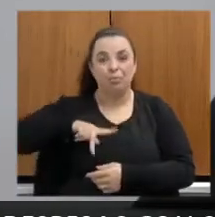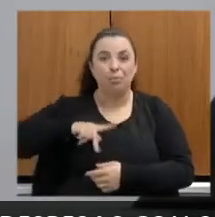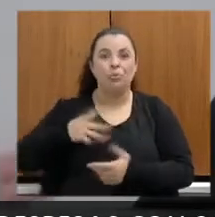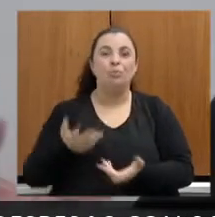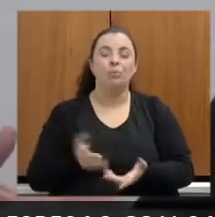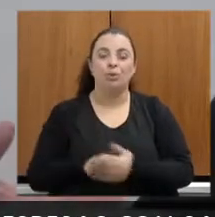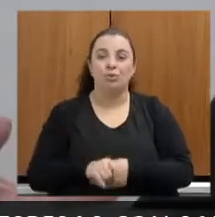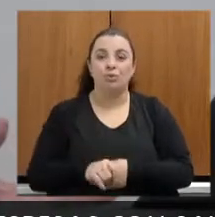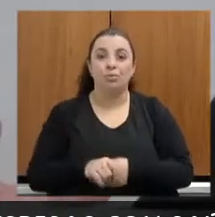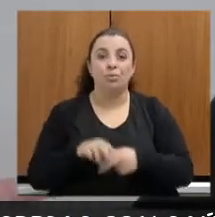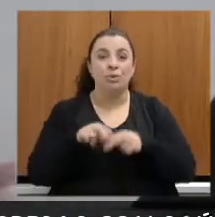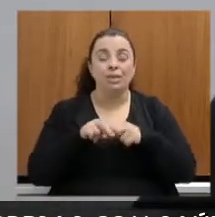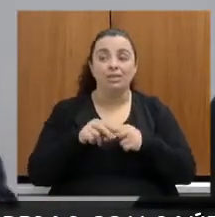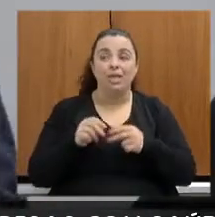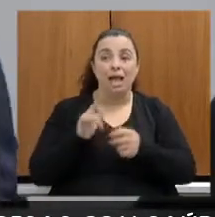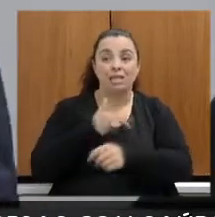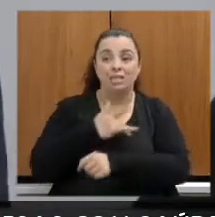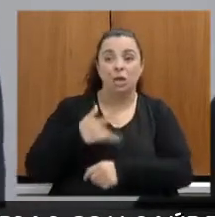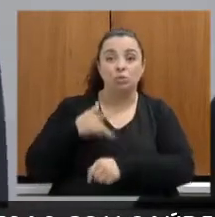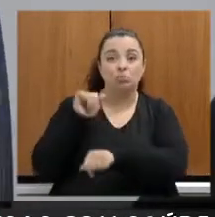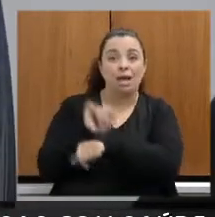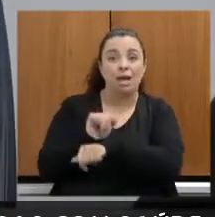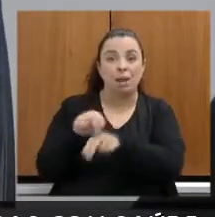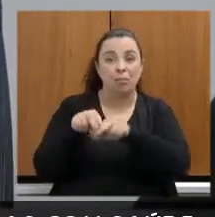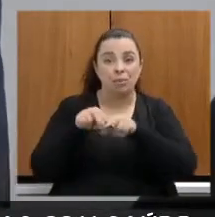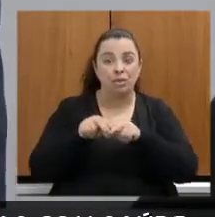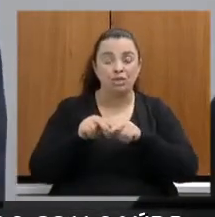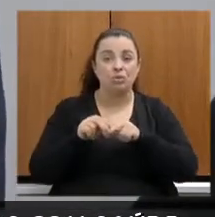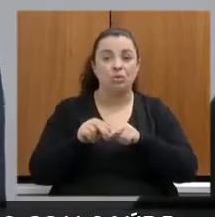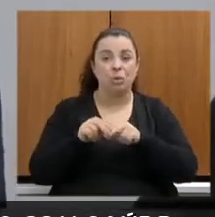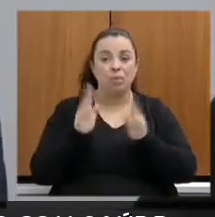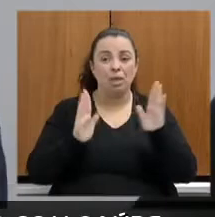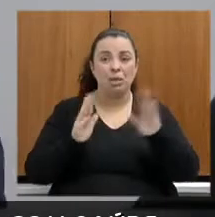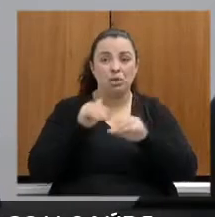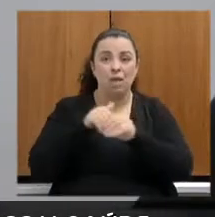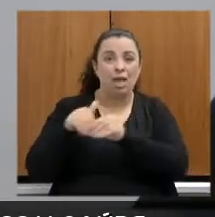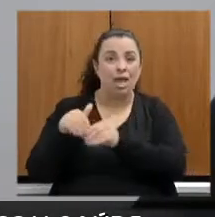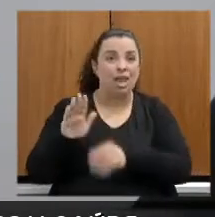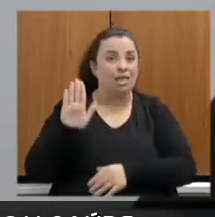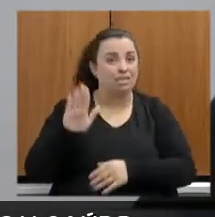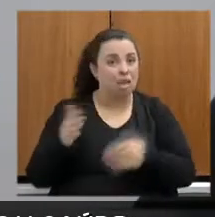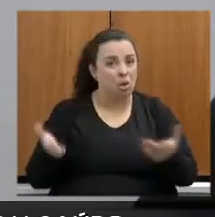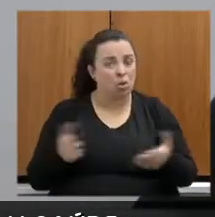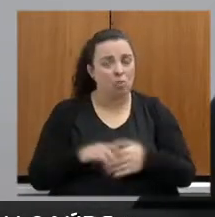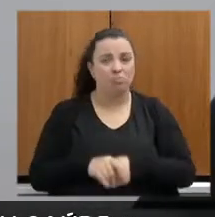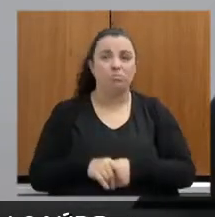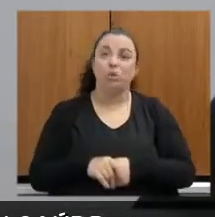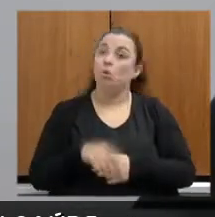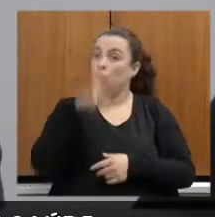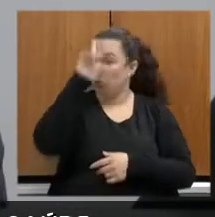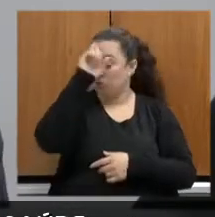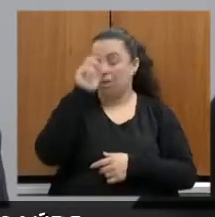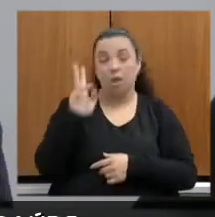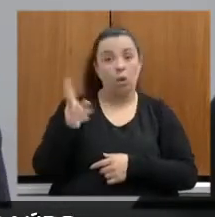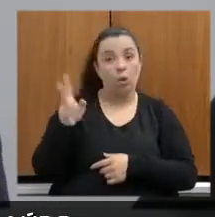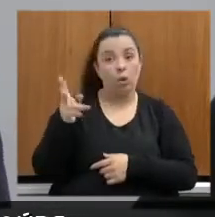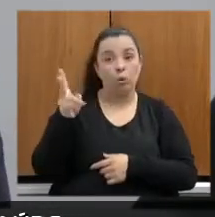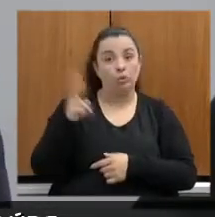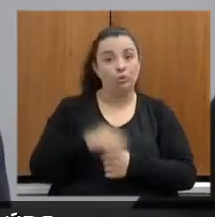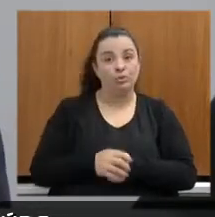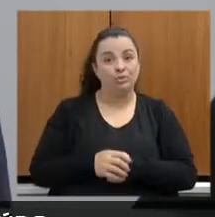saúde em virtude das eleições os hospitais funcionam os mesmo jeito a demanda cada vez aumenta mais